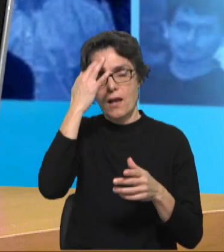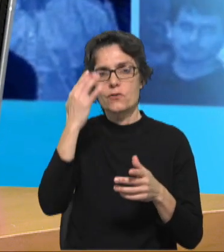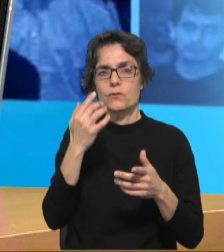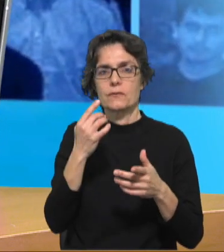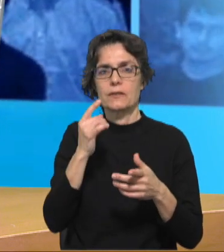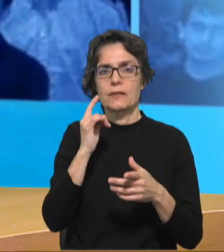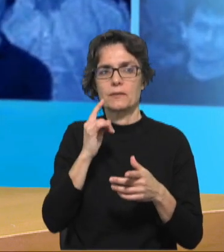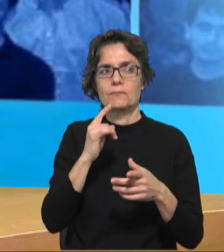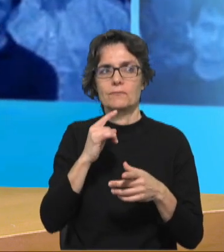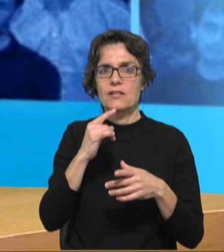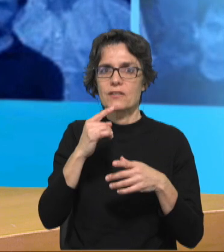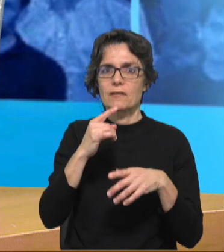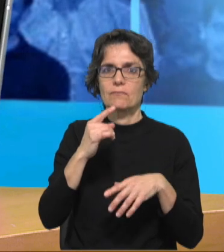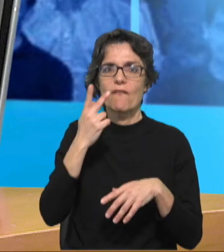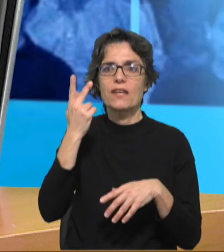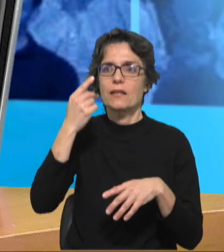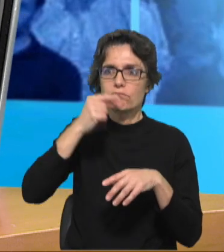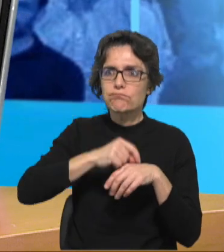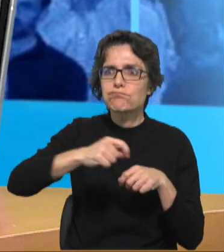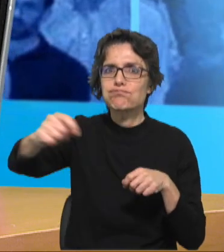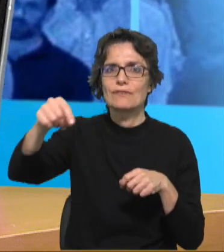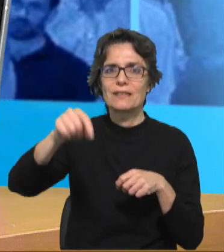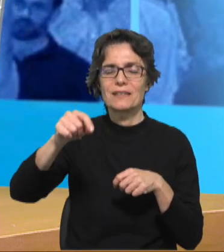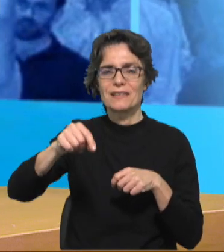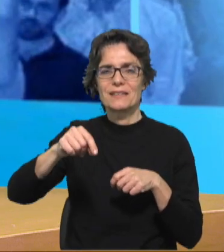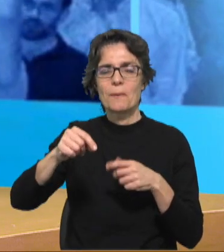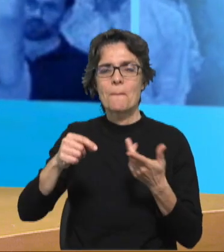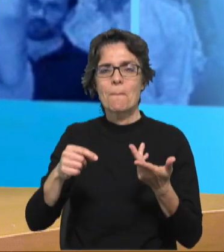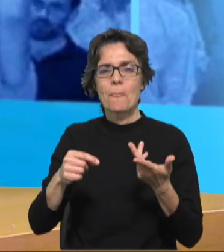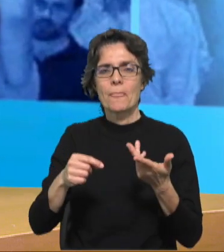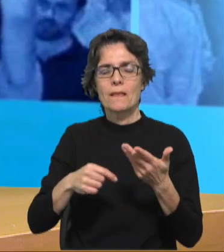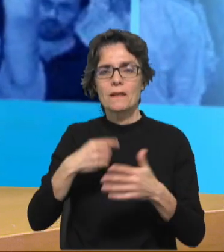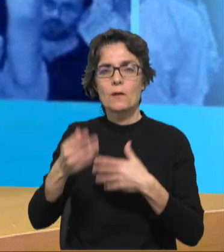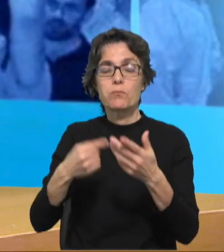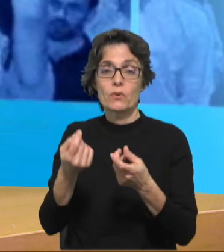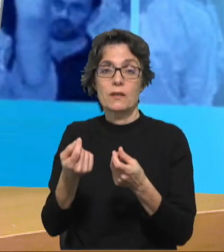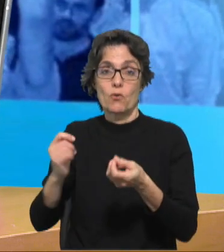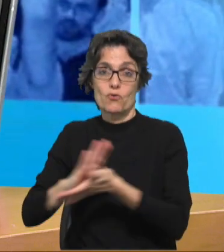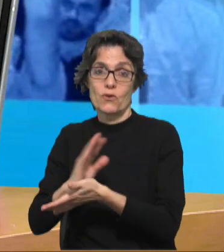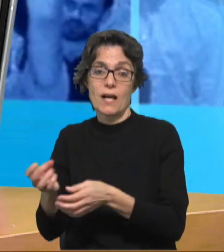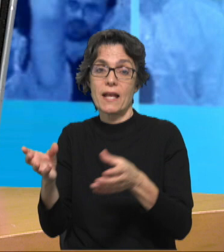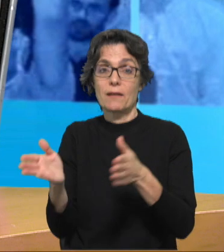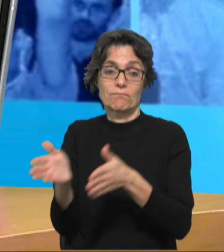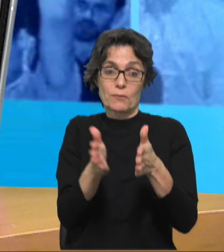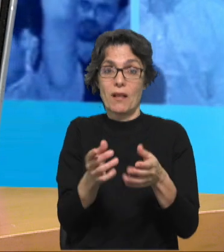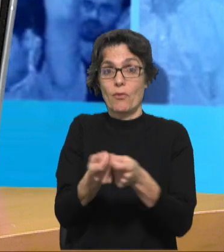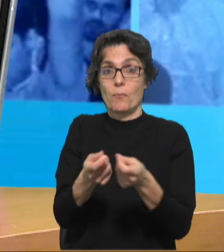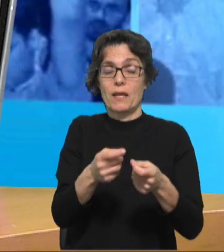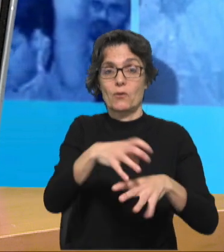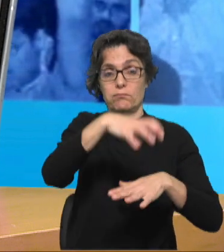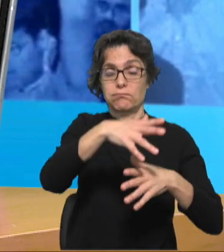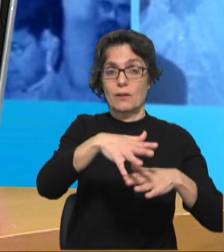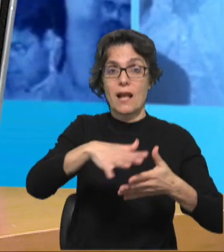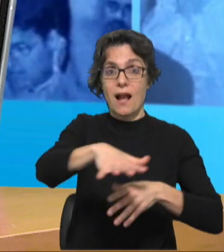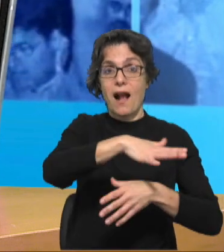logo essa impressão ali junto e que garantia, e como dizias muito bem, era o meio por excelência, não é? E